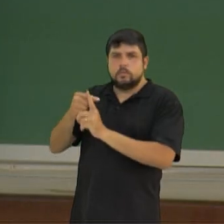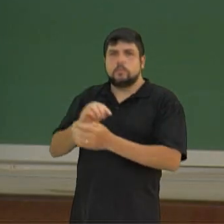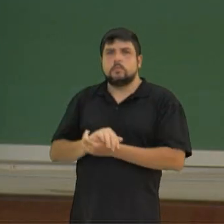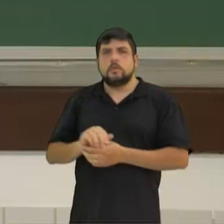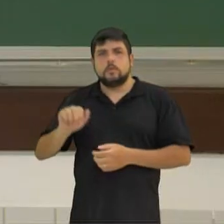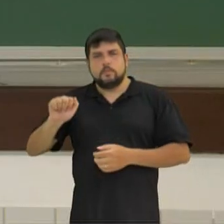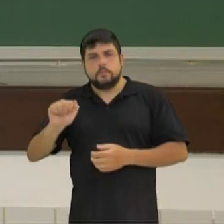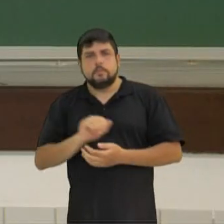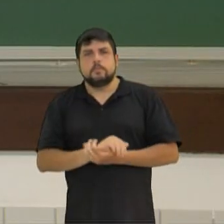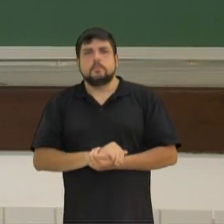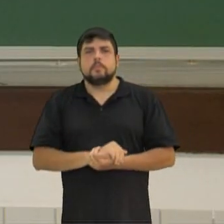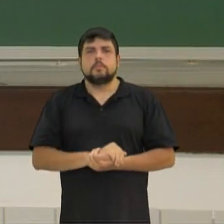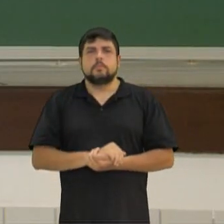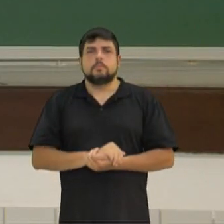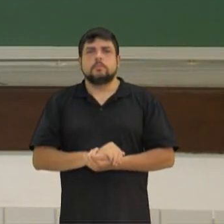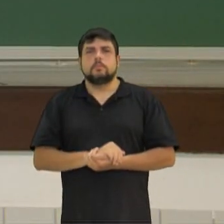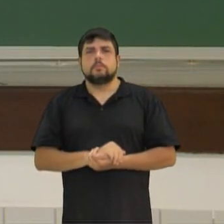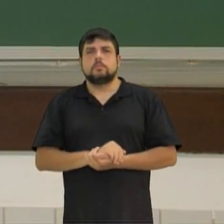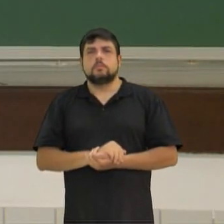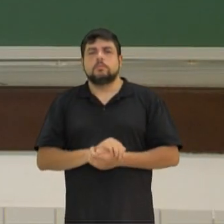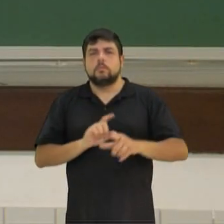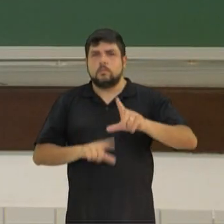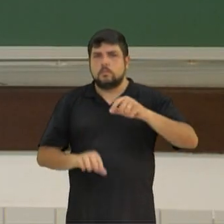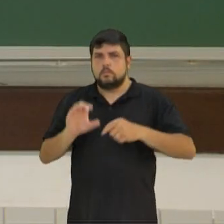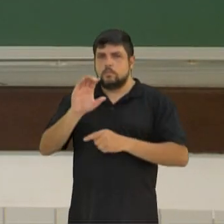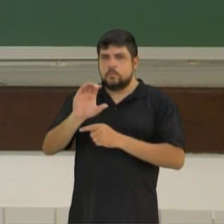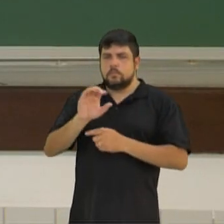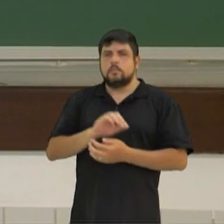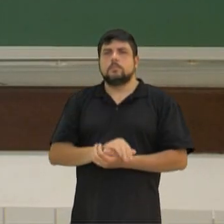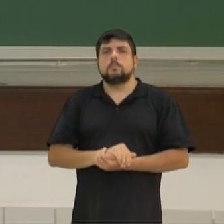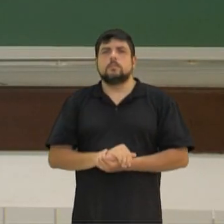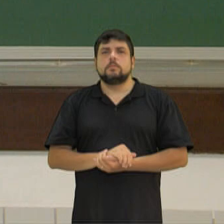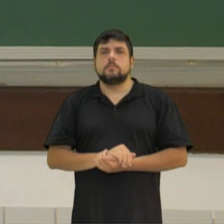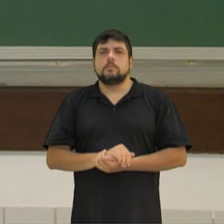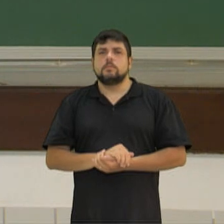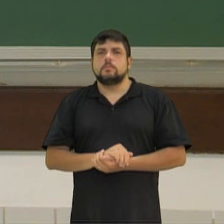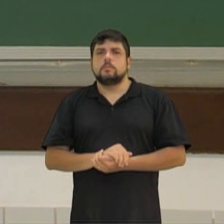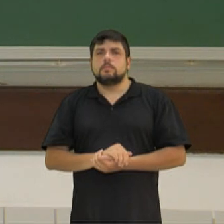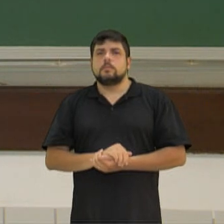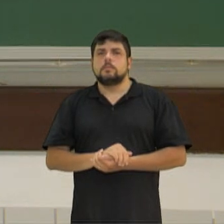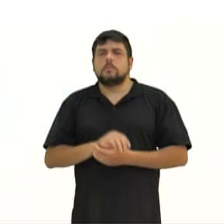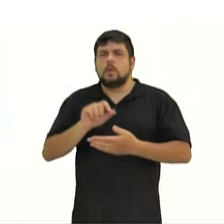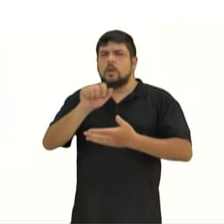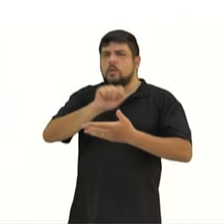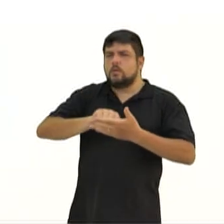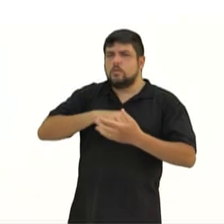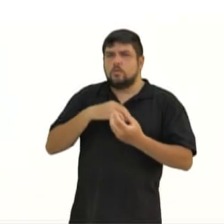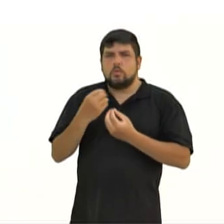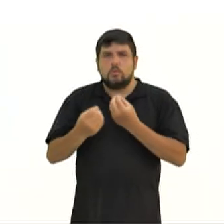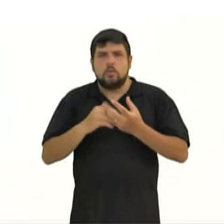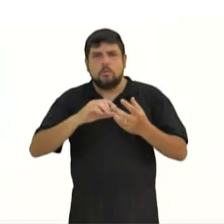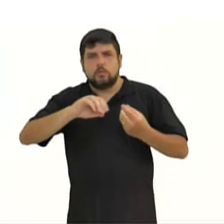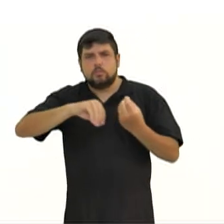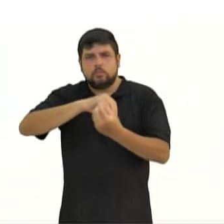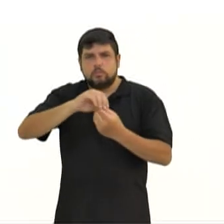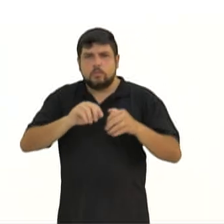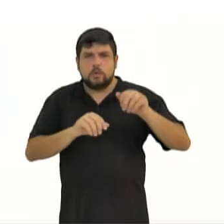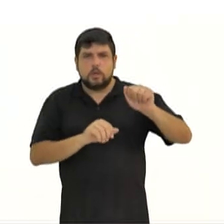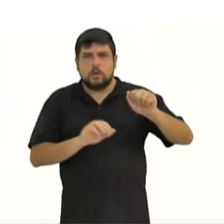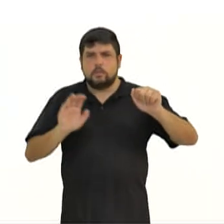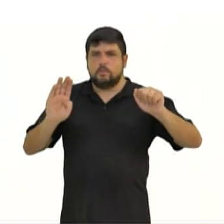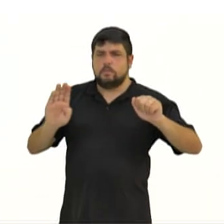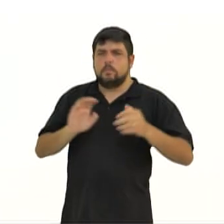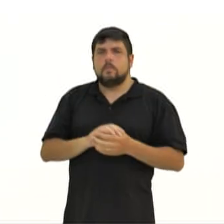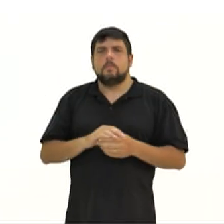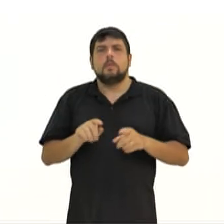é o A. Na letra C, ele pede o seguinte, ó, escreva a semi-reação que ocorre nos eletrodos A e B e a